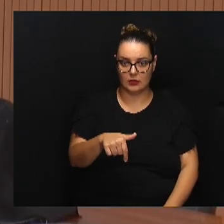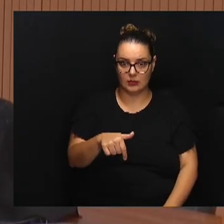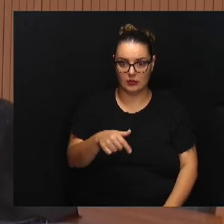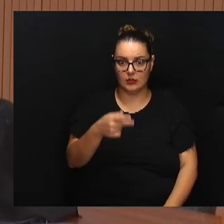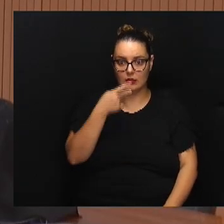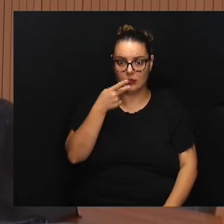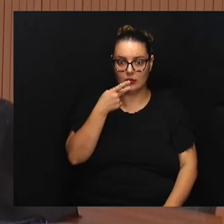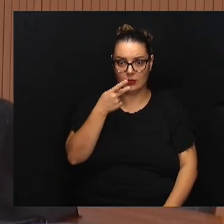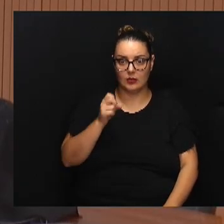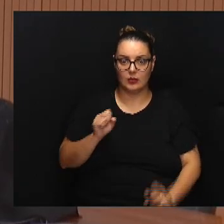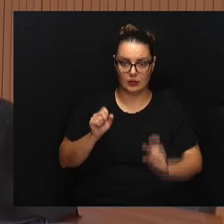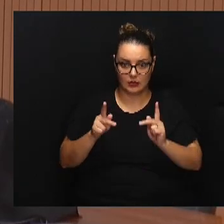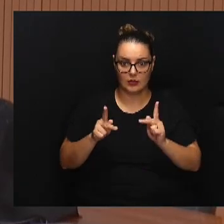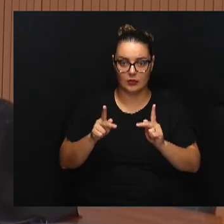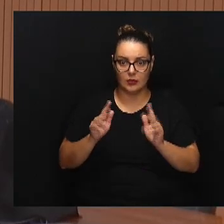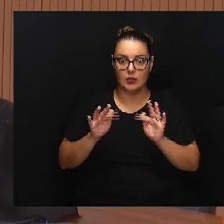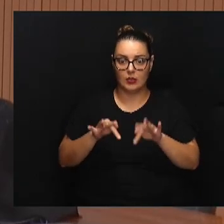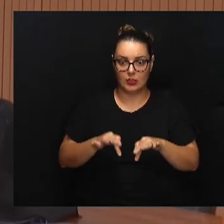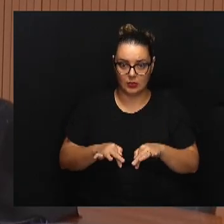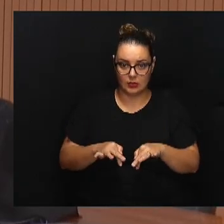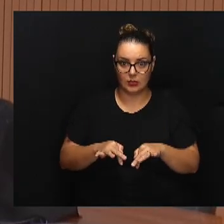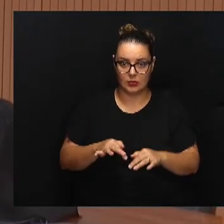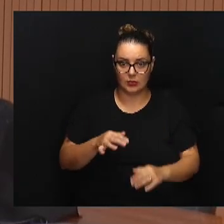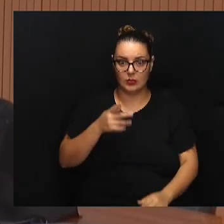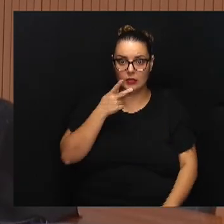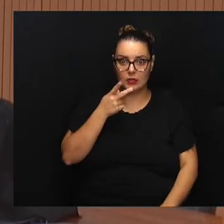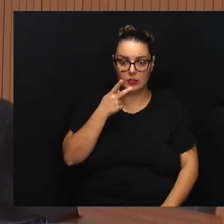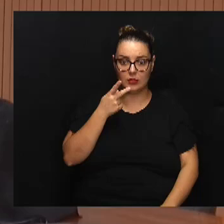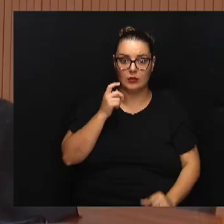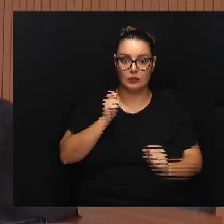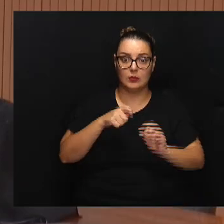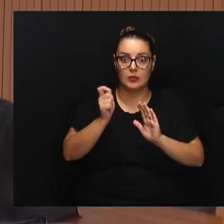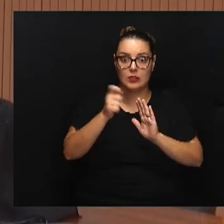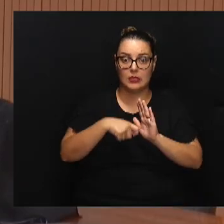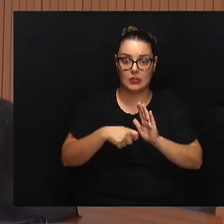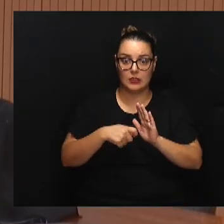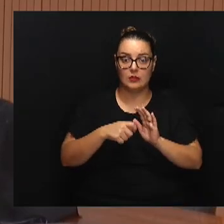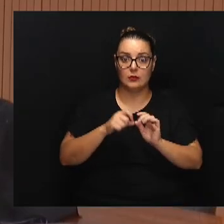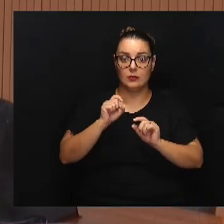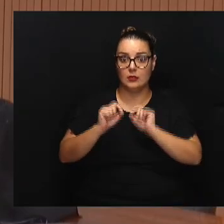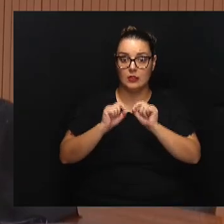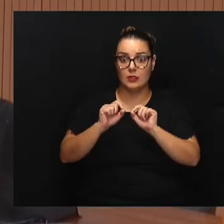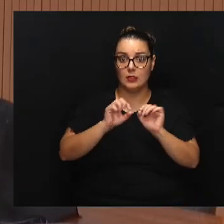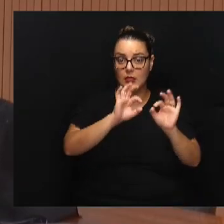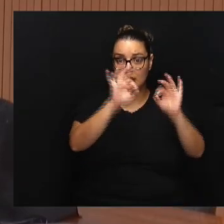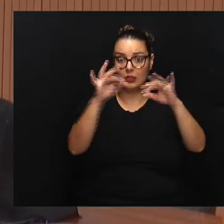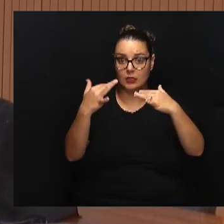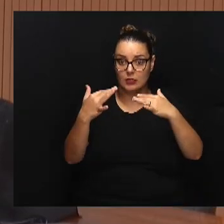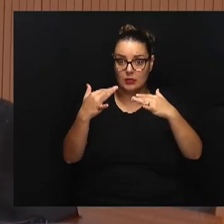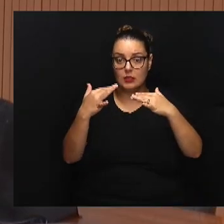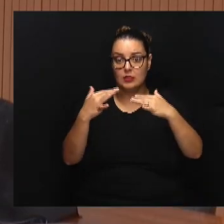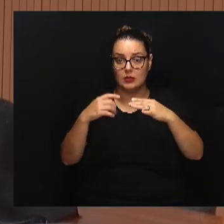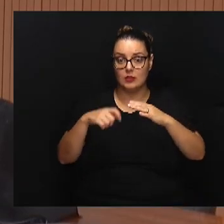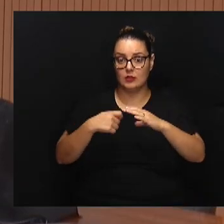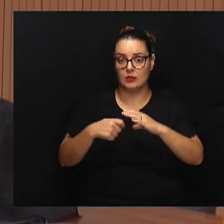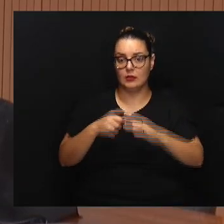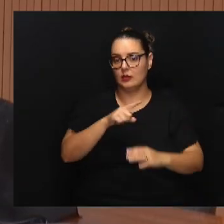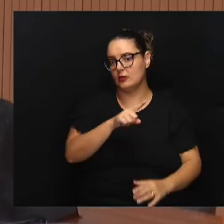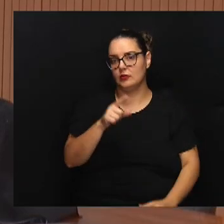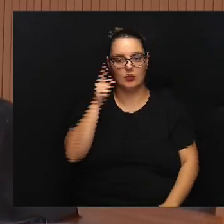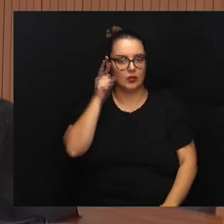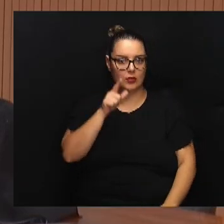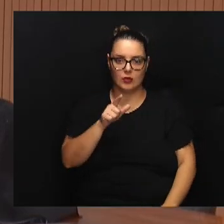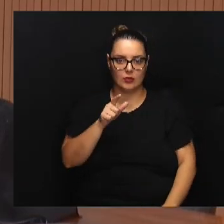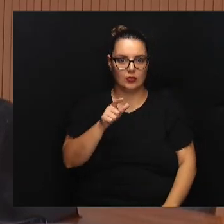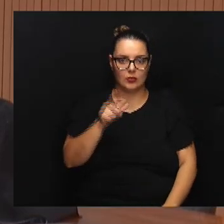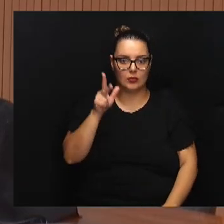for o caso, tá bom? Aí no final você reformula para poder ficar registrado. Senão quem está ouvindo, assistindo a gravação não consegue ouvir